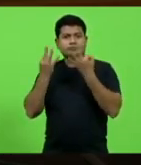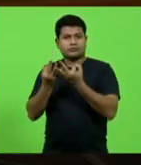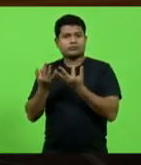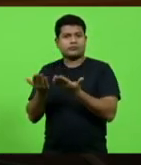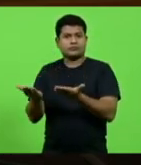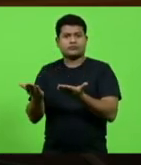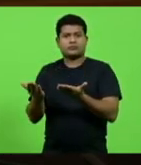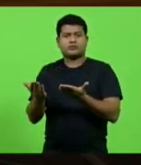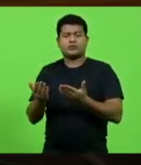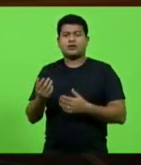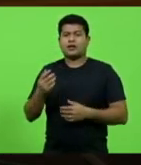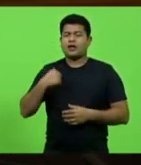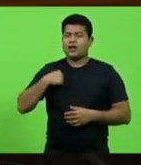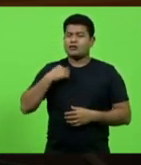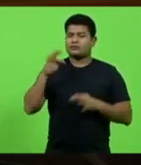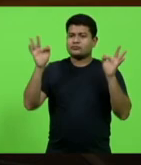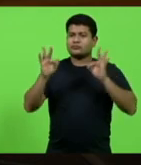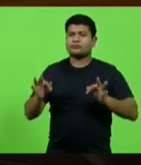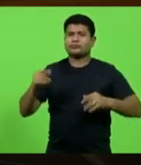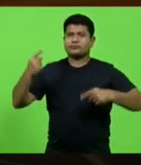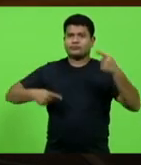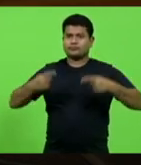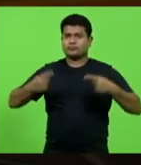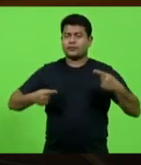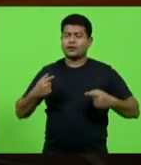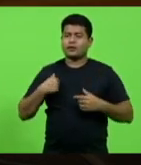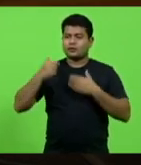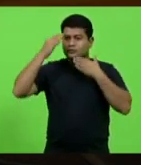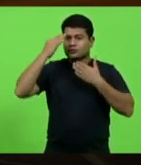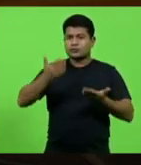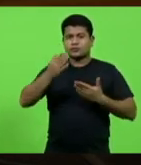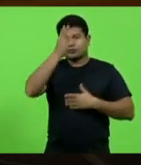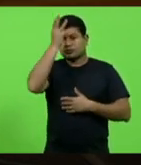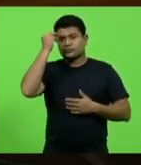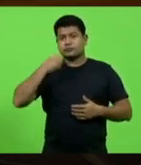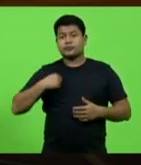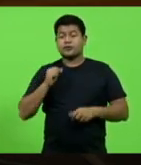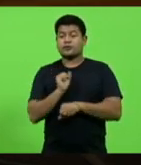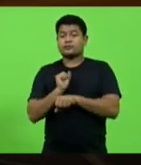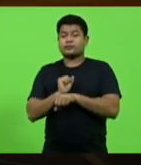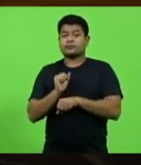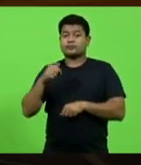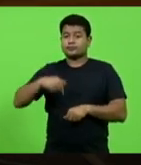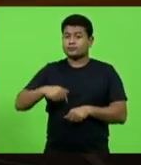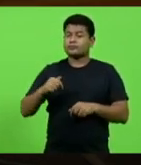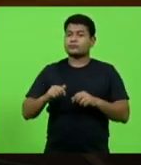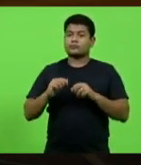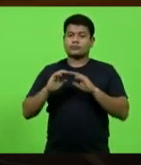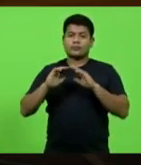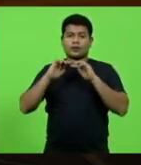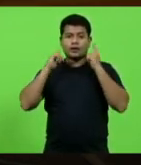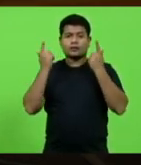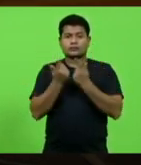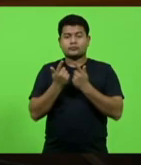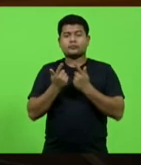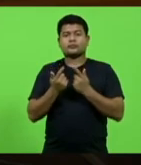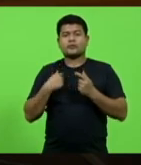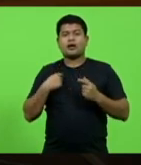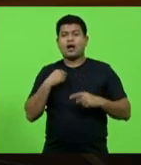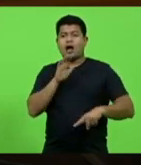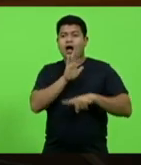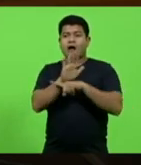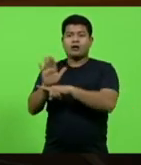fazer esse debate, agradeço ao deputado também pela oportunidade, e espero que nós possamos, nessa casa, dar um sinal para as famílias, um sinal de